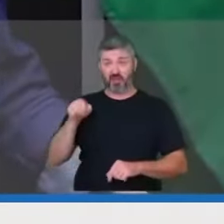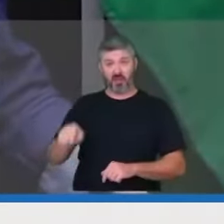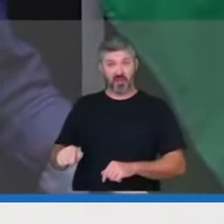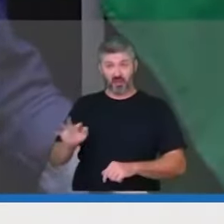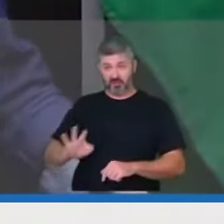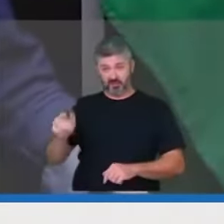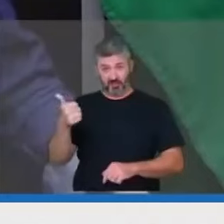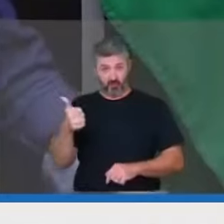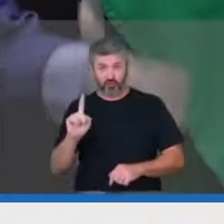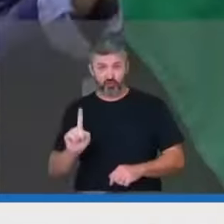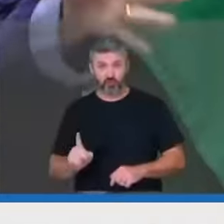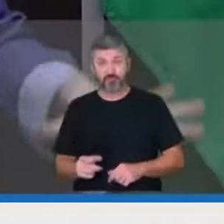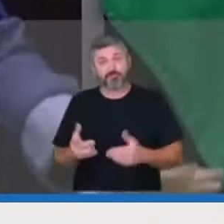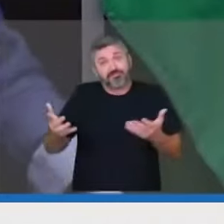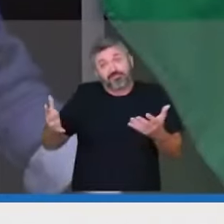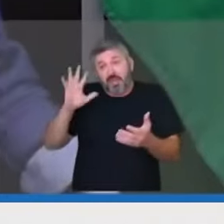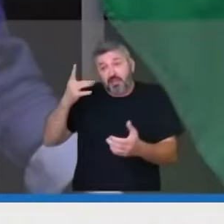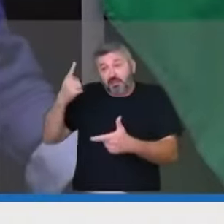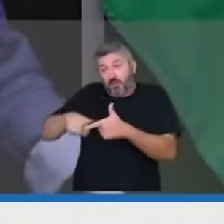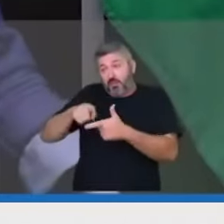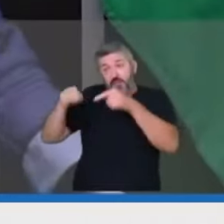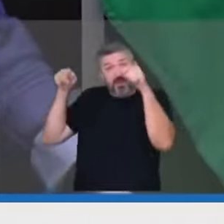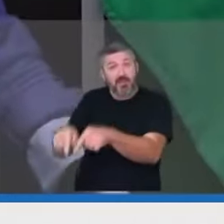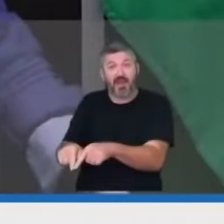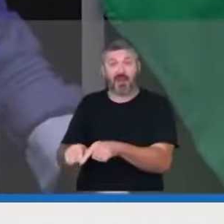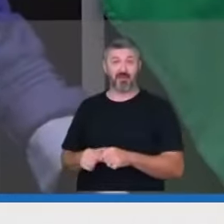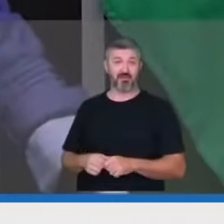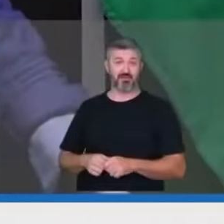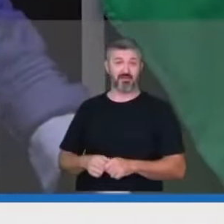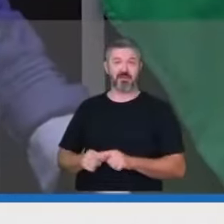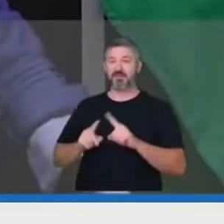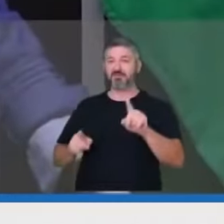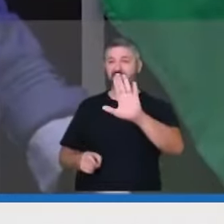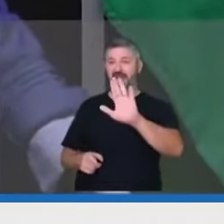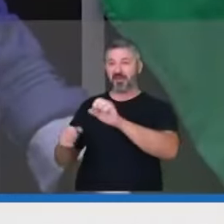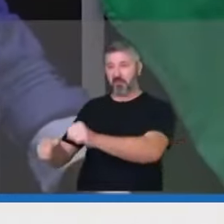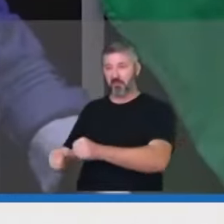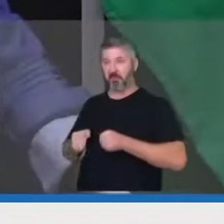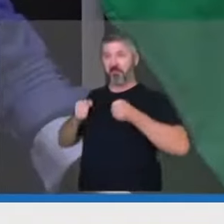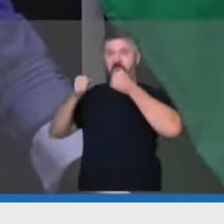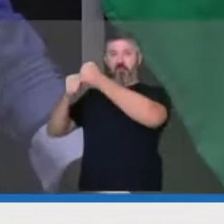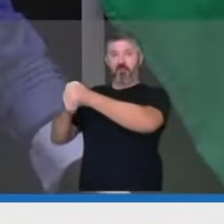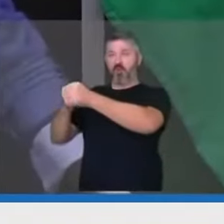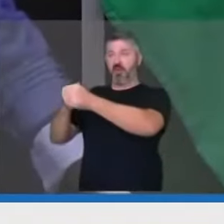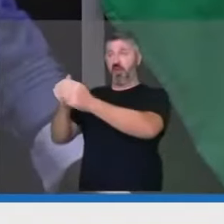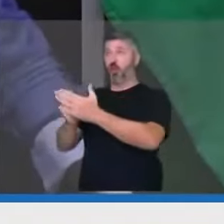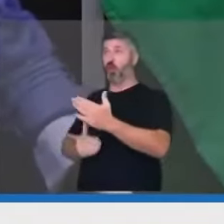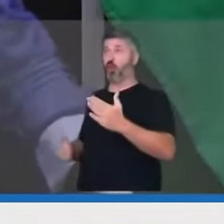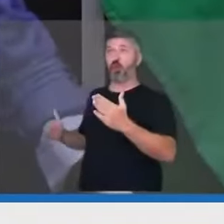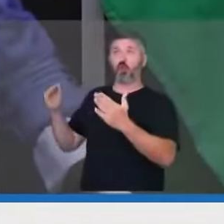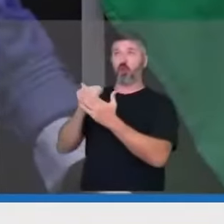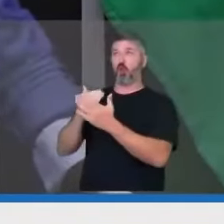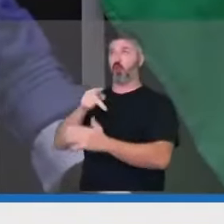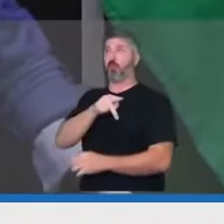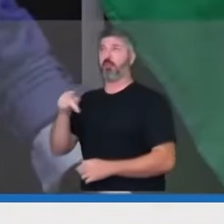texto apresentado pelo Arthur Lira, seriam criadas medidas de suspensão e exclusão de um parlamentar de uma